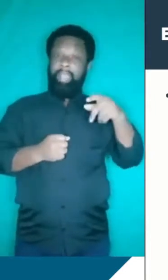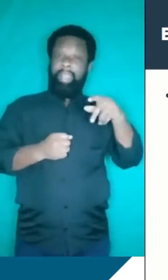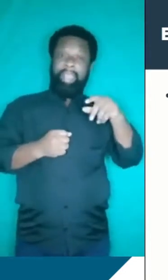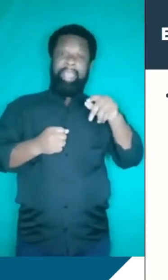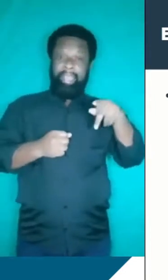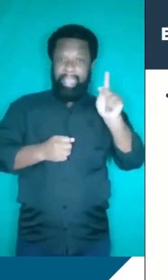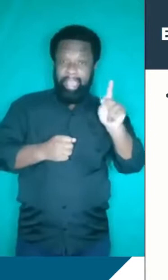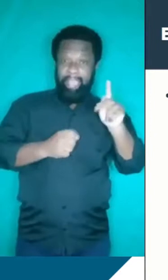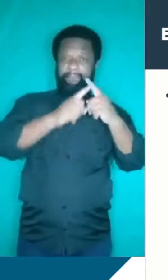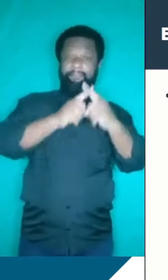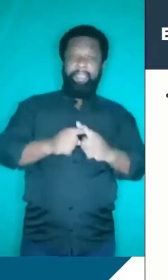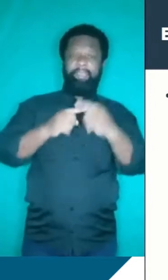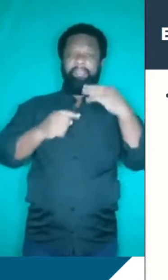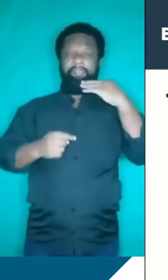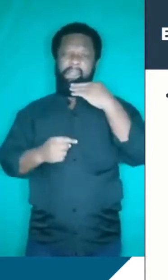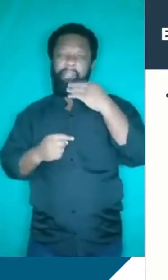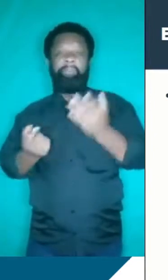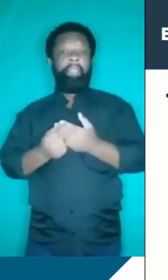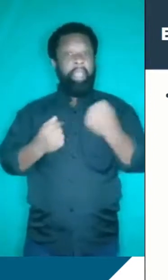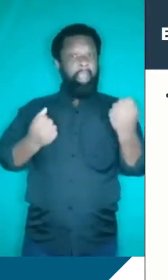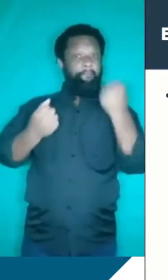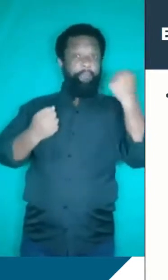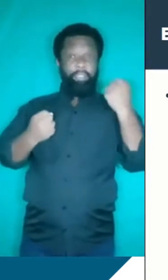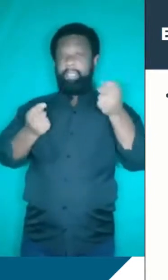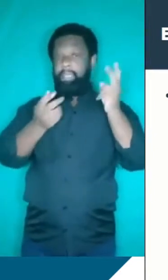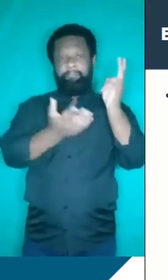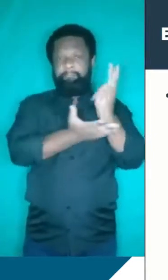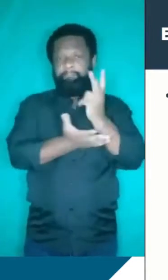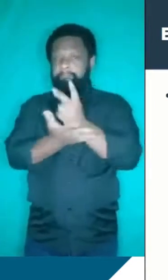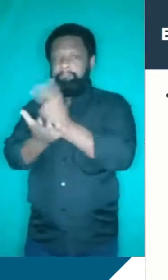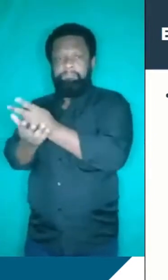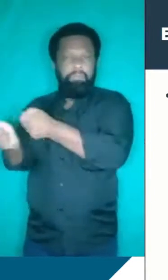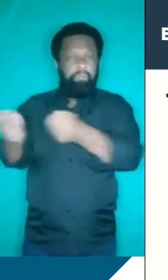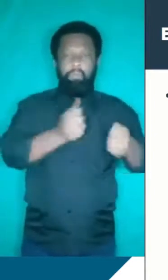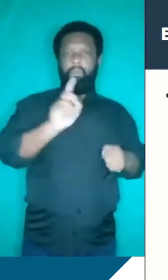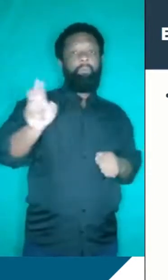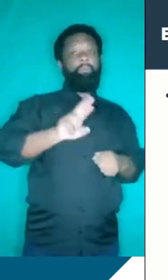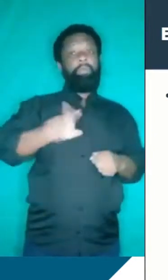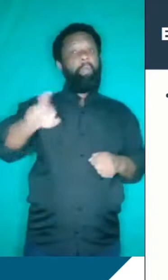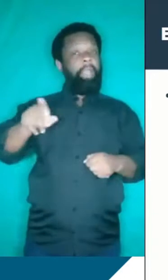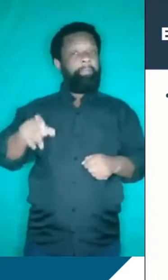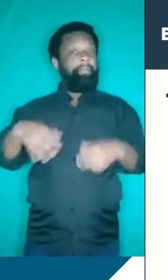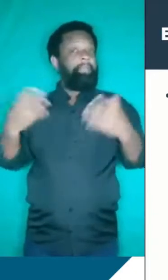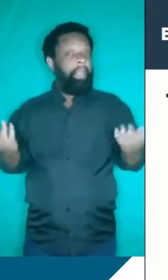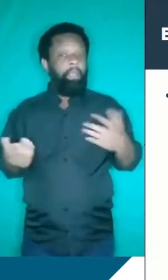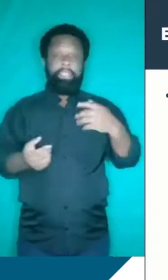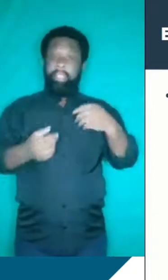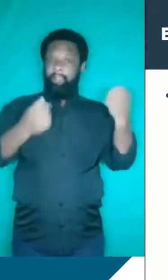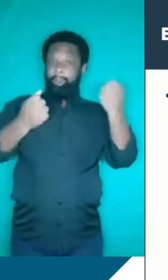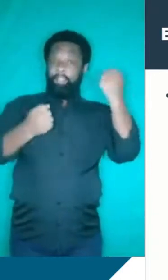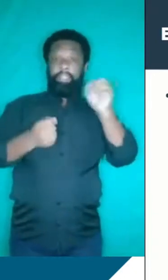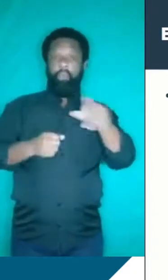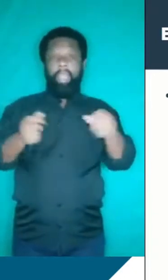elástica, vezes a deformação. E essa força, ela não é uma força constante. Então, quando a gente fala de um trabalho de uma força que não